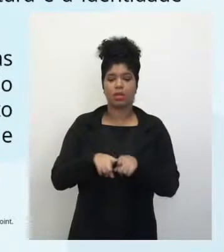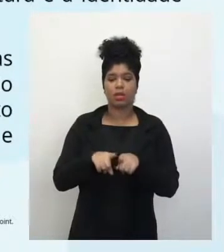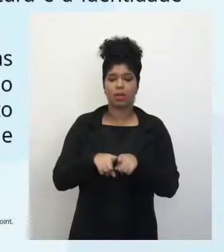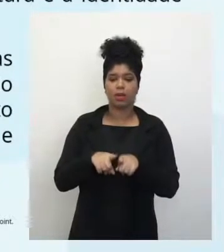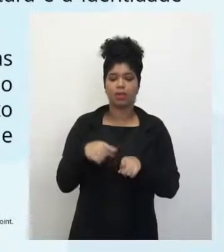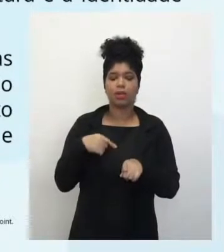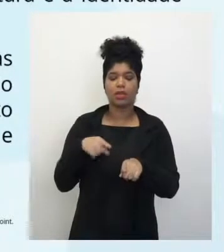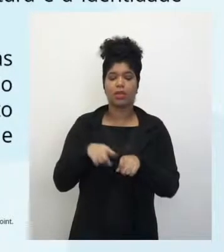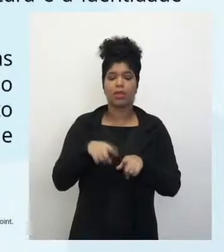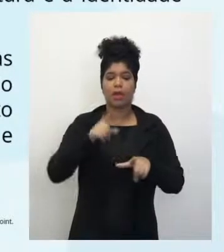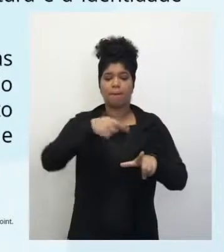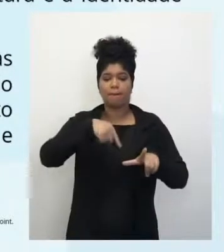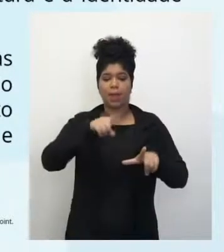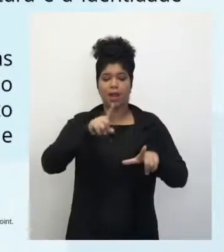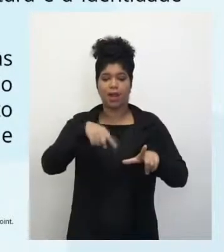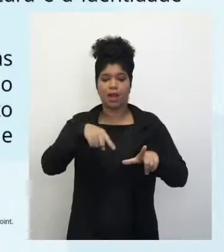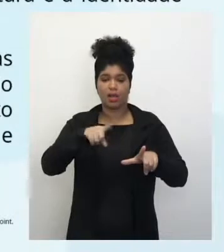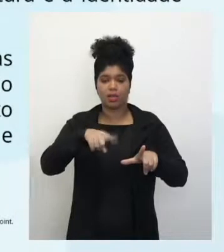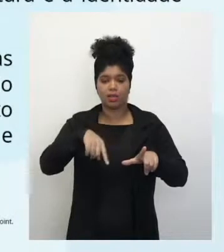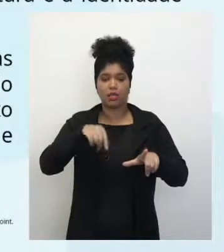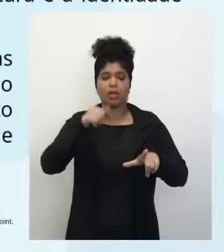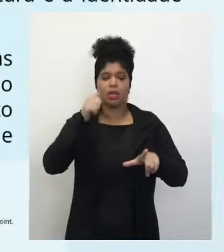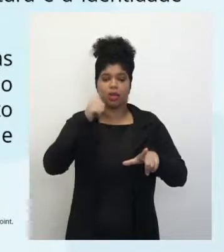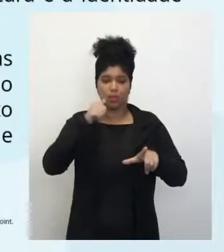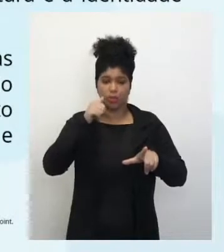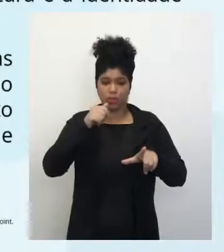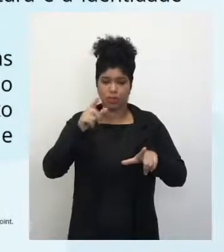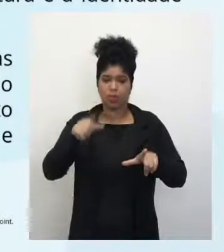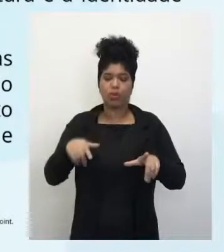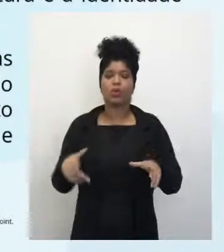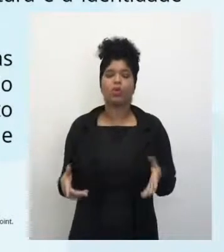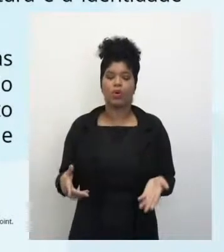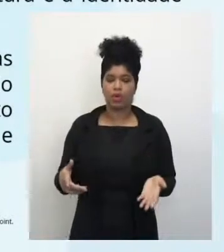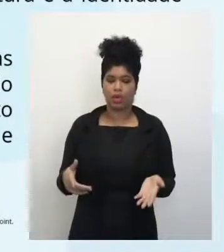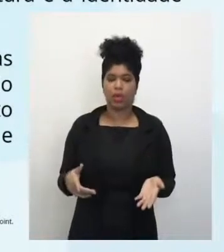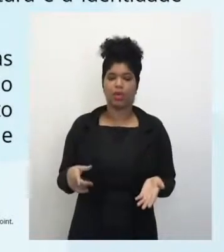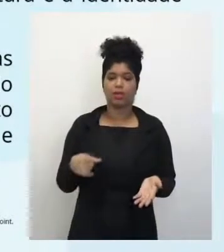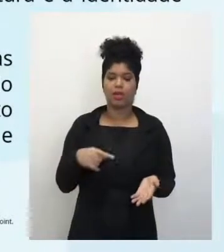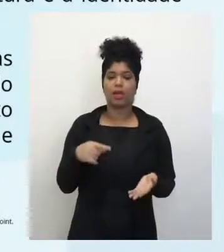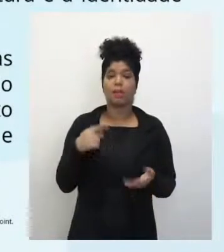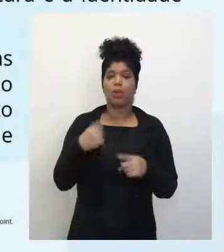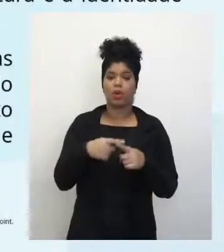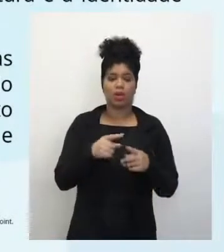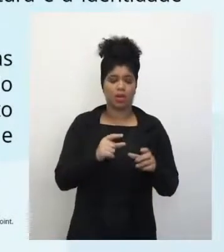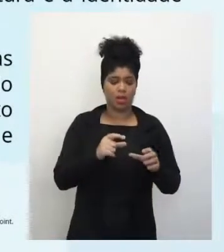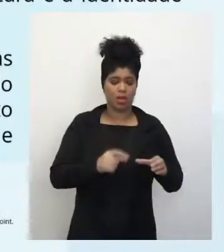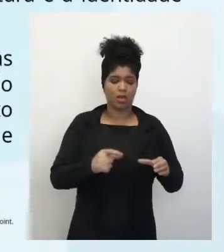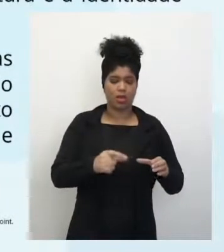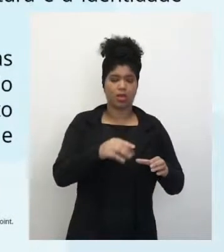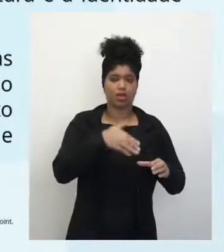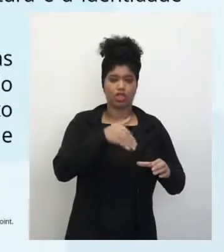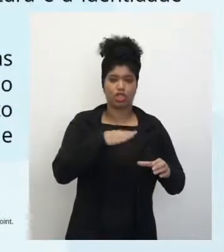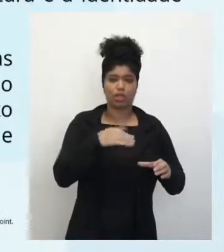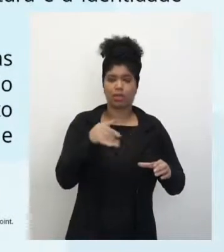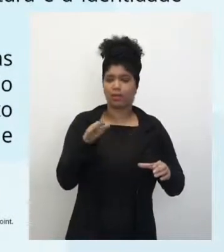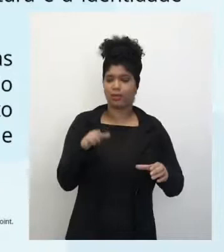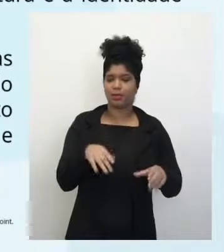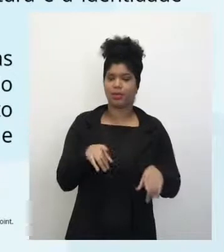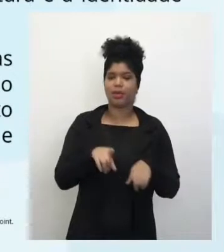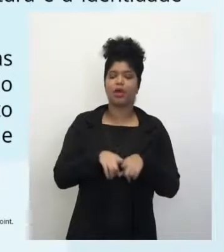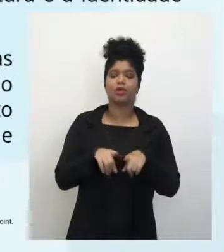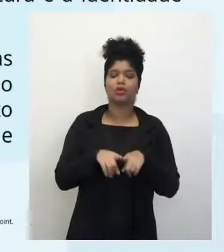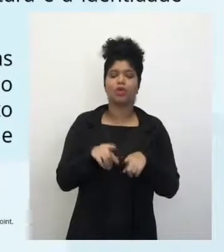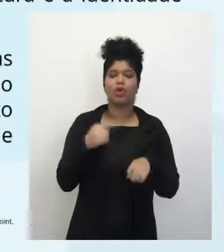a pintura, ali a mocinha, com a godê, de tintas, e o pincelzinho. E a gente